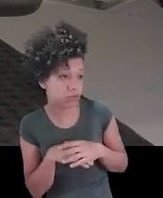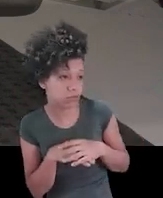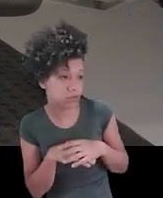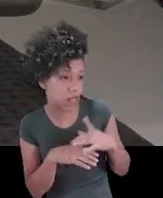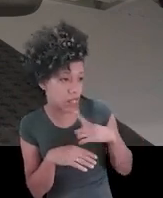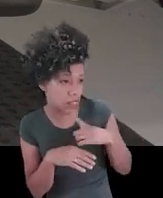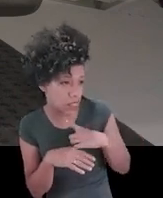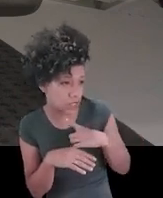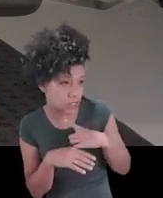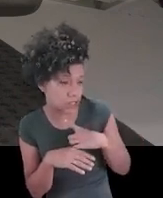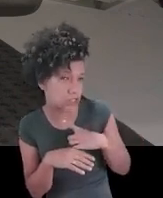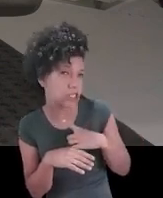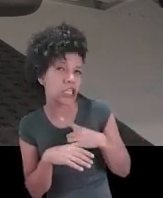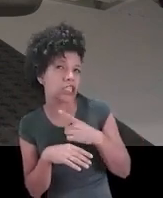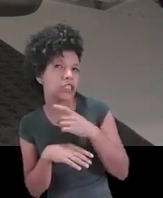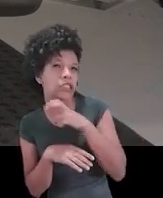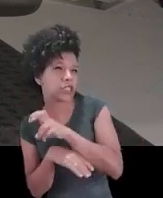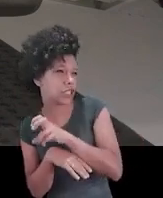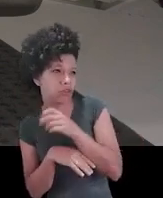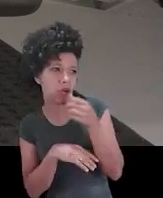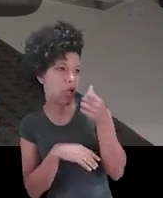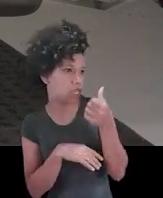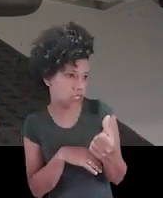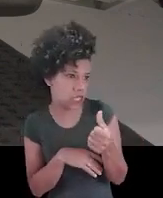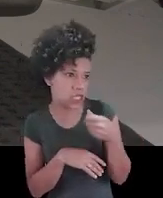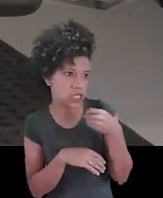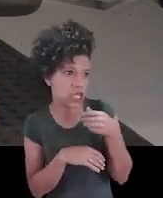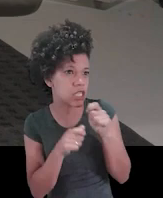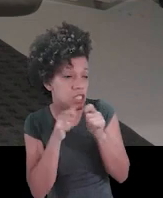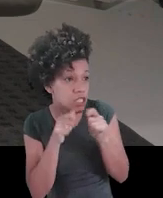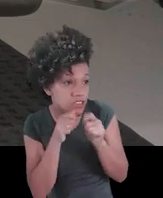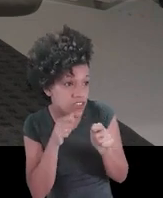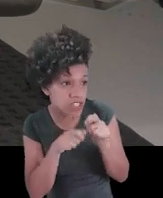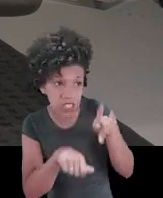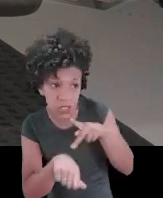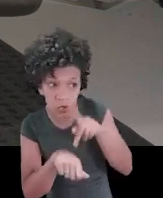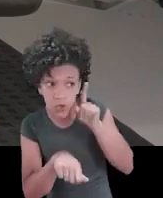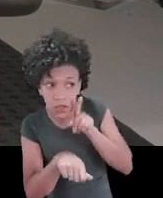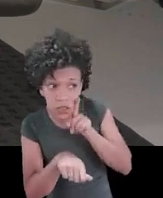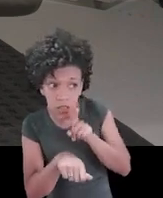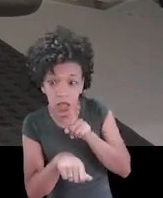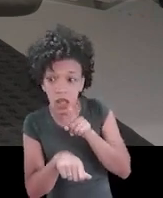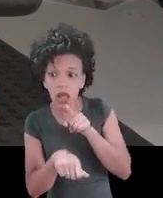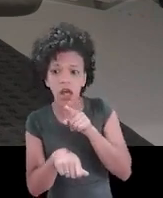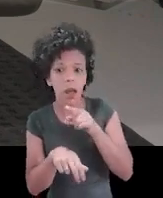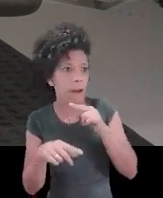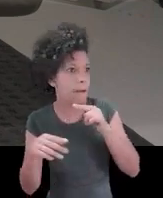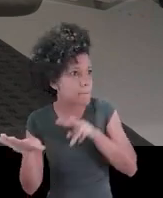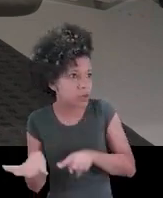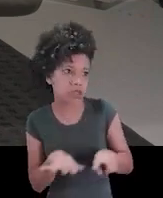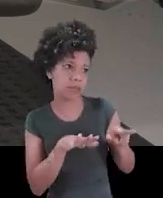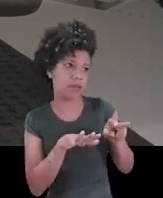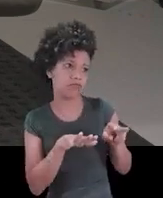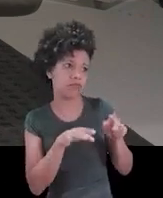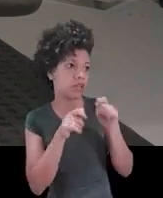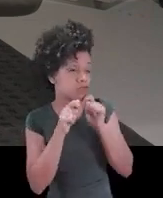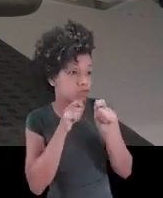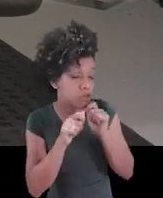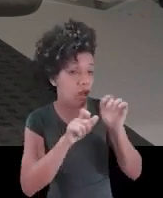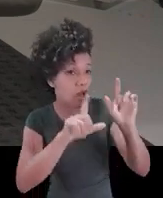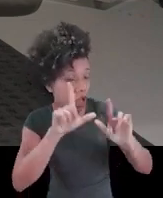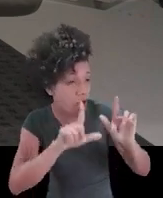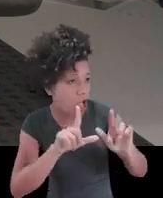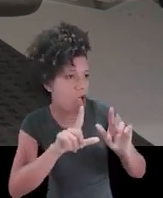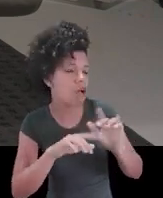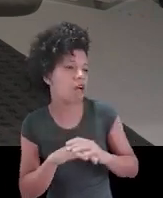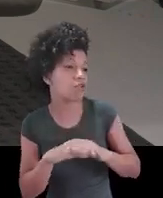de 5 a 6 entrevistas mesmo dos Estados Unidos aqui no Brasil por semana Tu tá em jornais falando